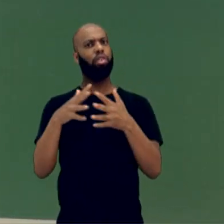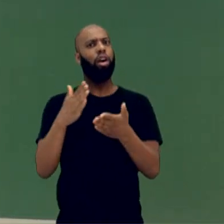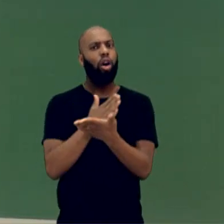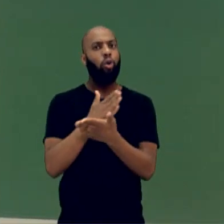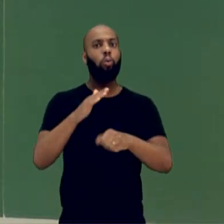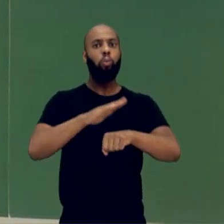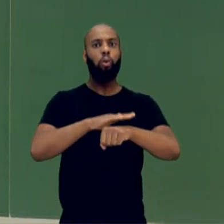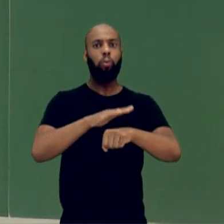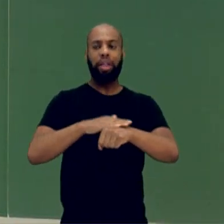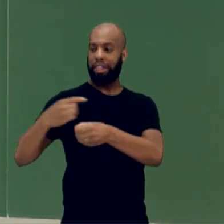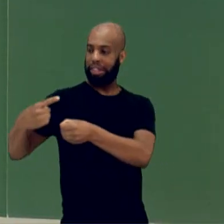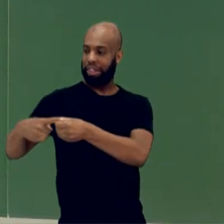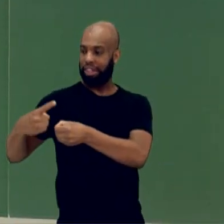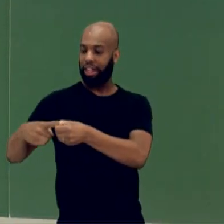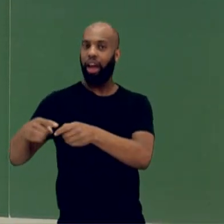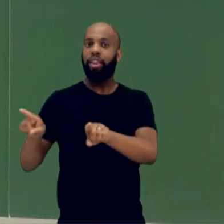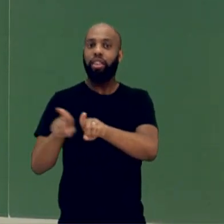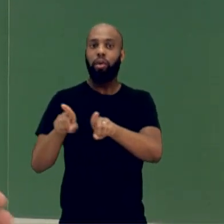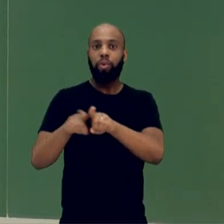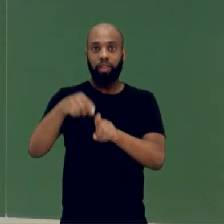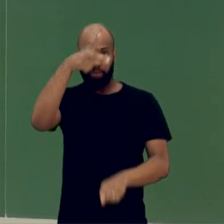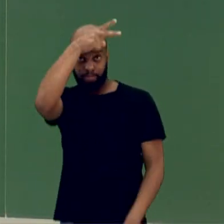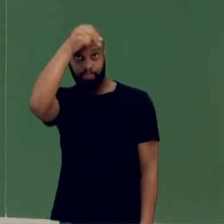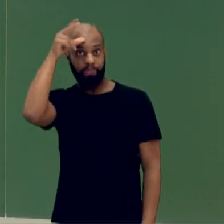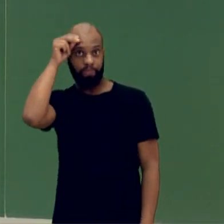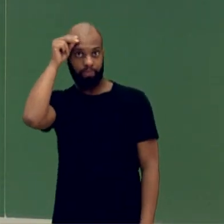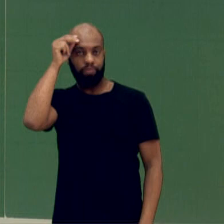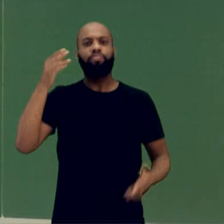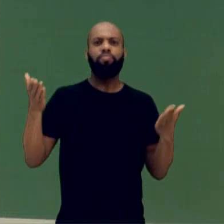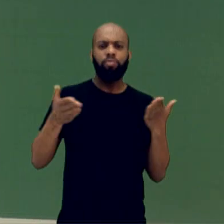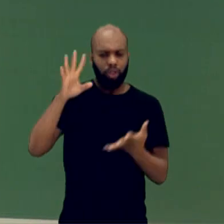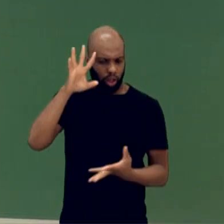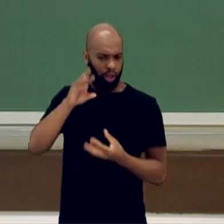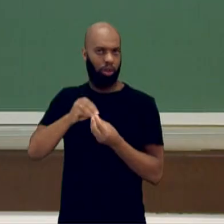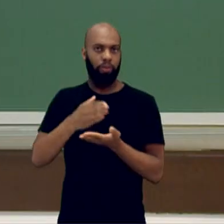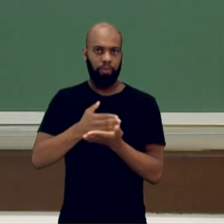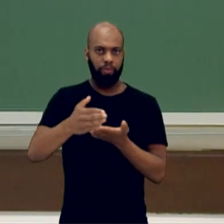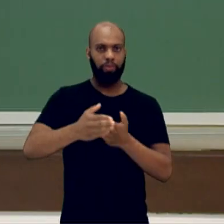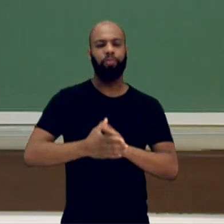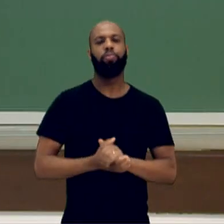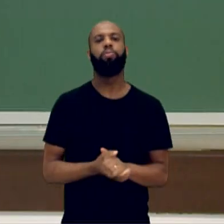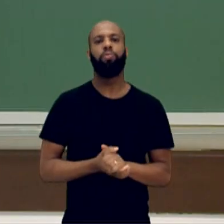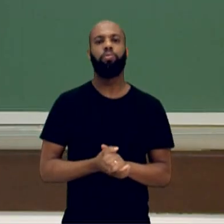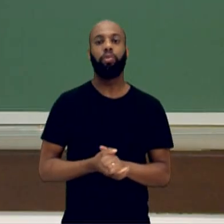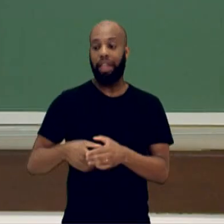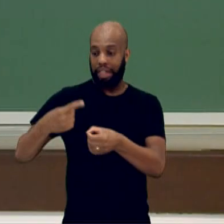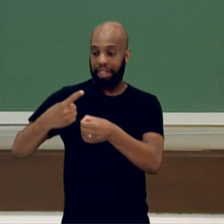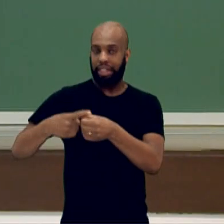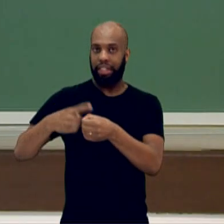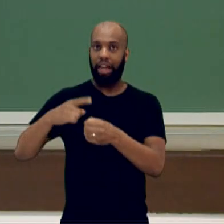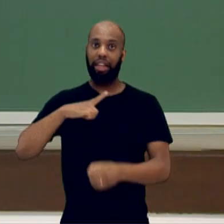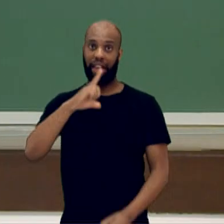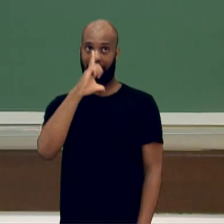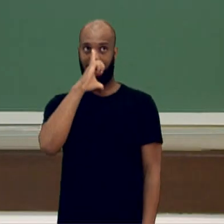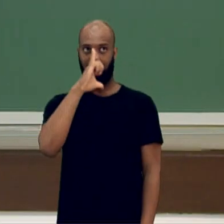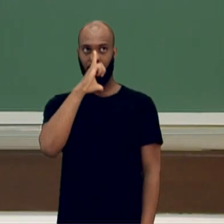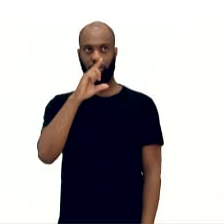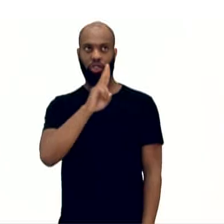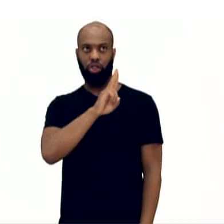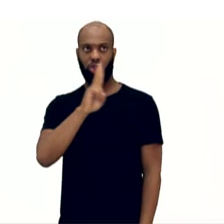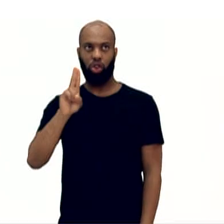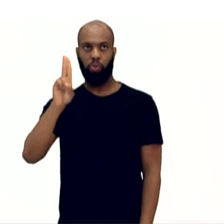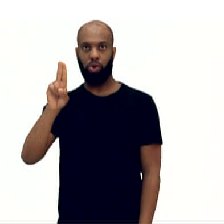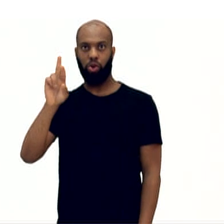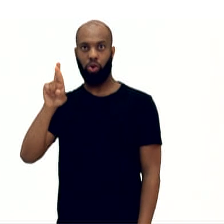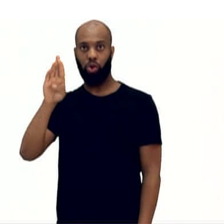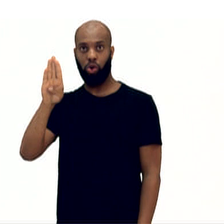com o conceito de cidade e município. Então, vamos entender um pouquinho esse início aqui. Cidade, do latim urbis, por isso depois ali na